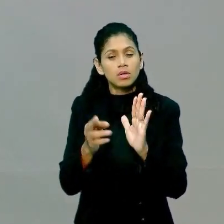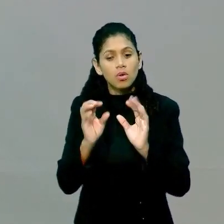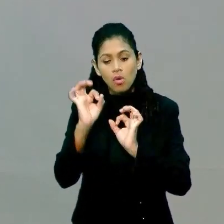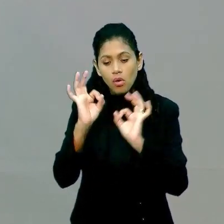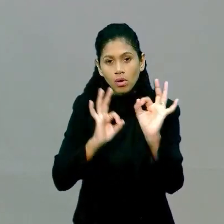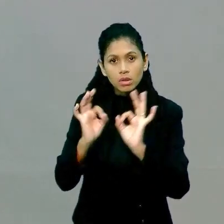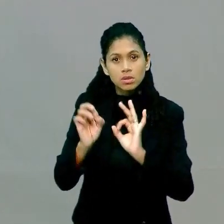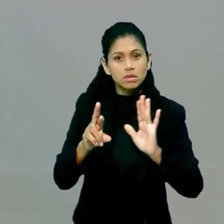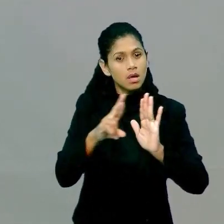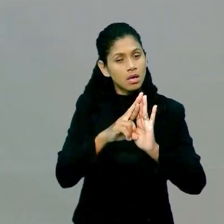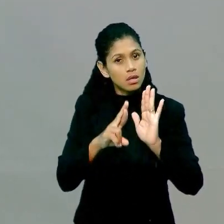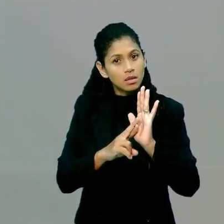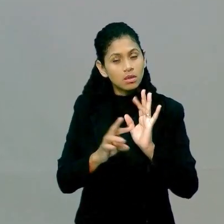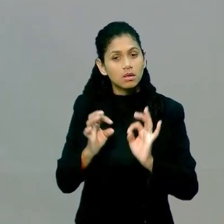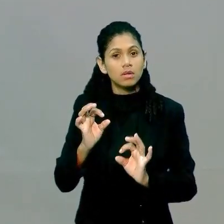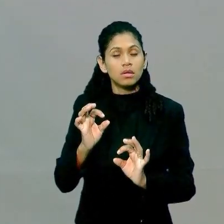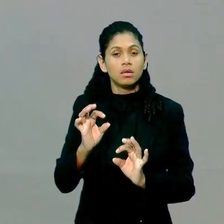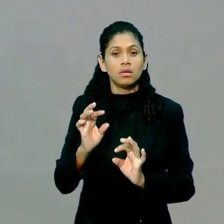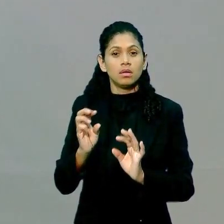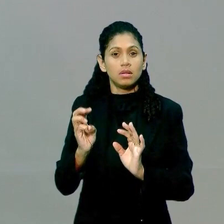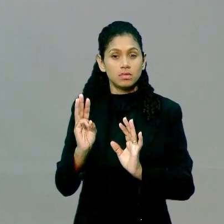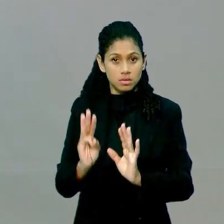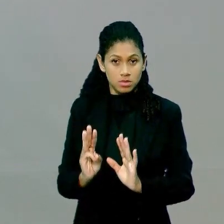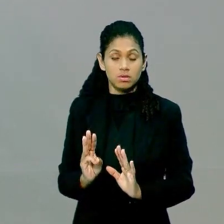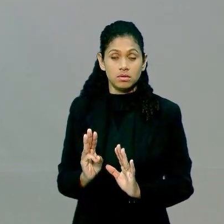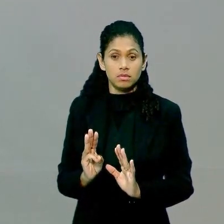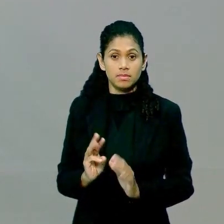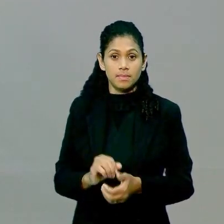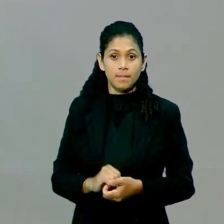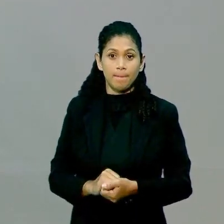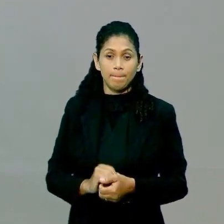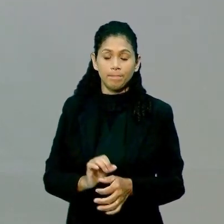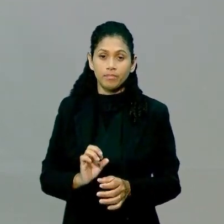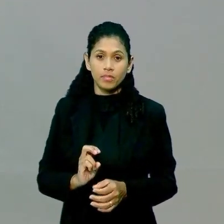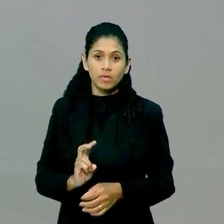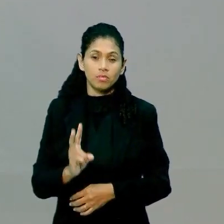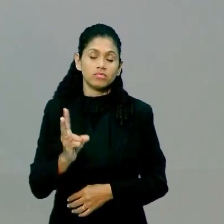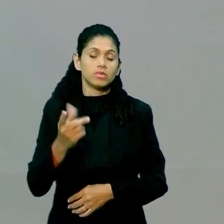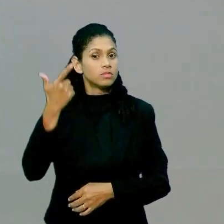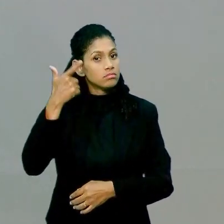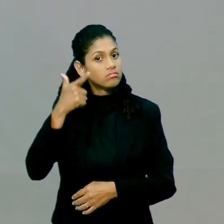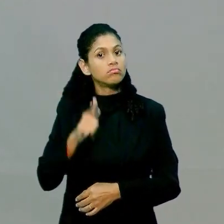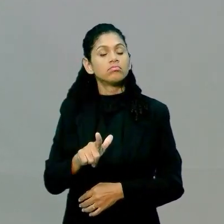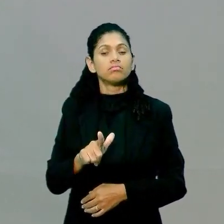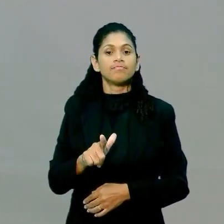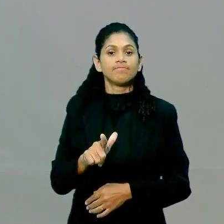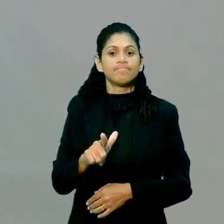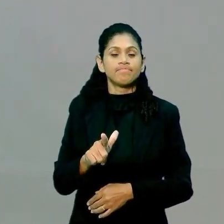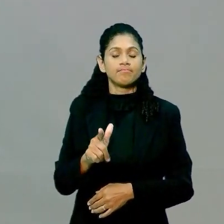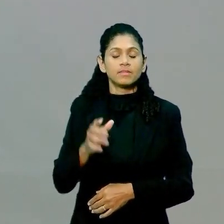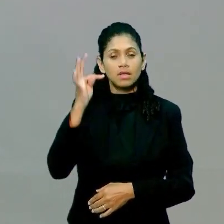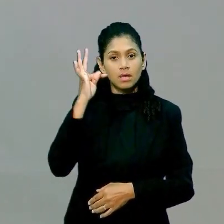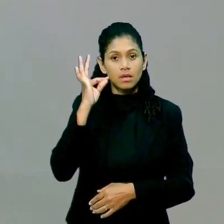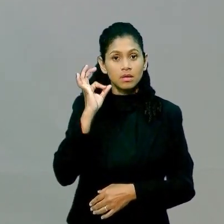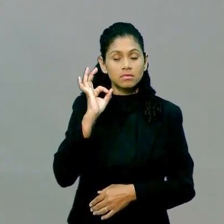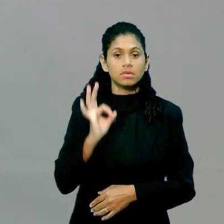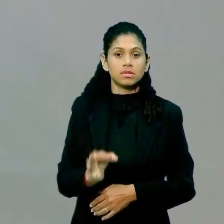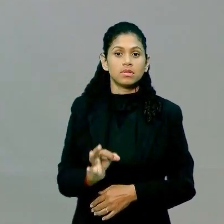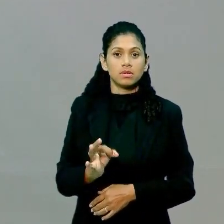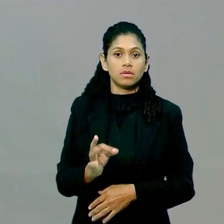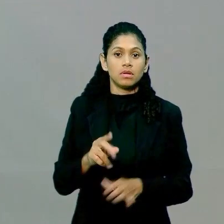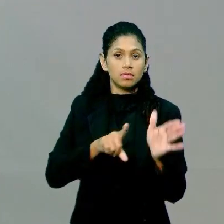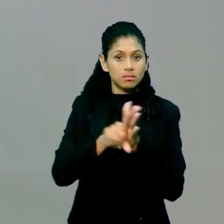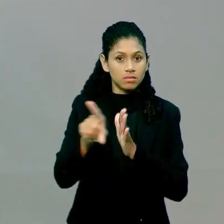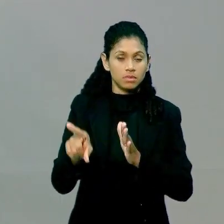também fazer a resolução dessa regra de 3, e aí eu consigo, então, a assertiva de uma questão sobre